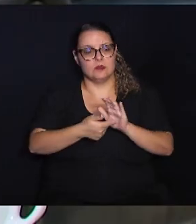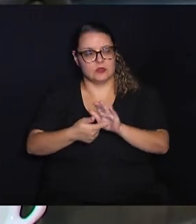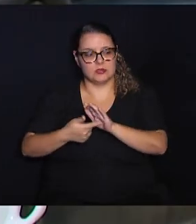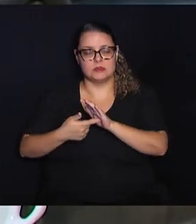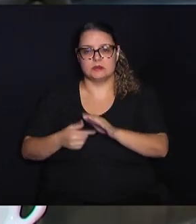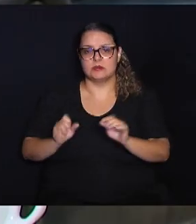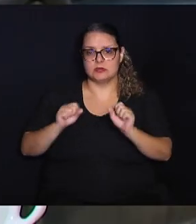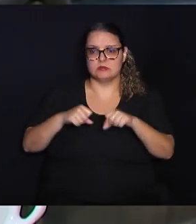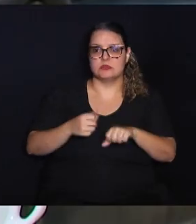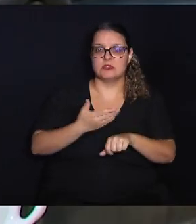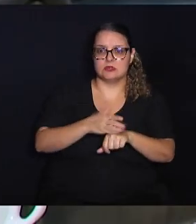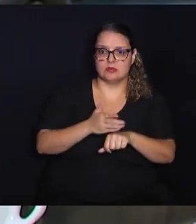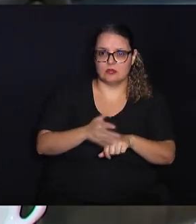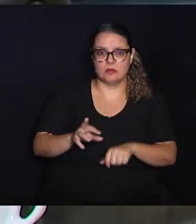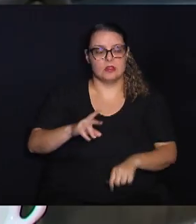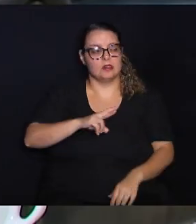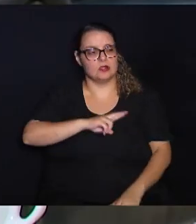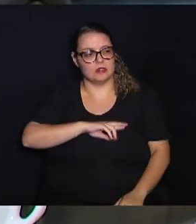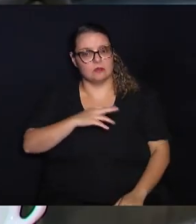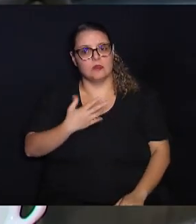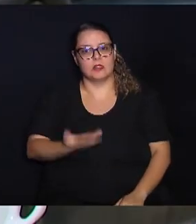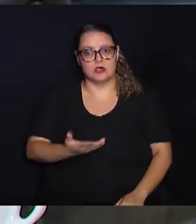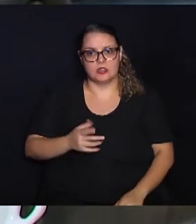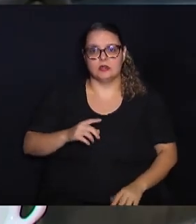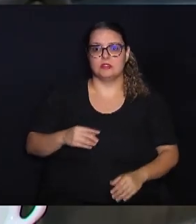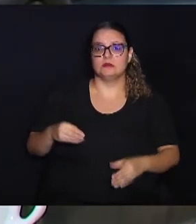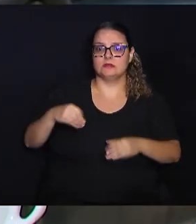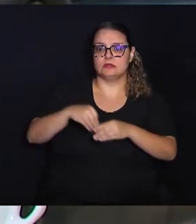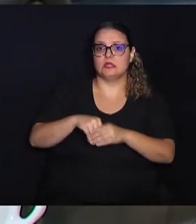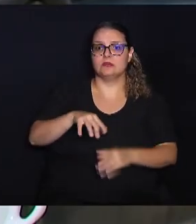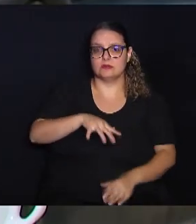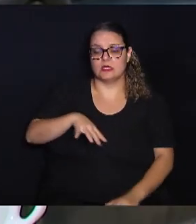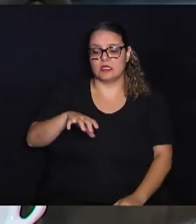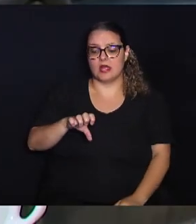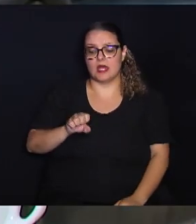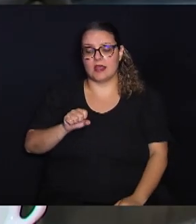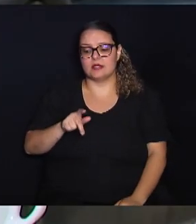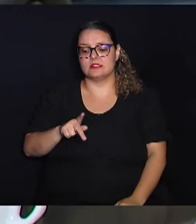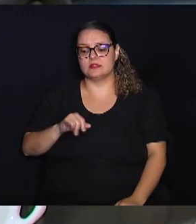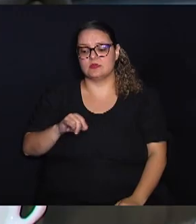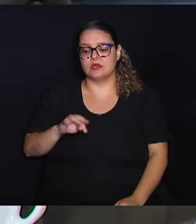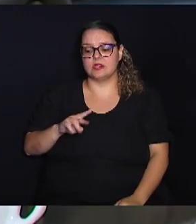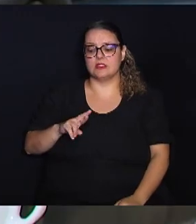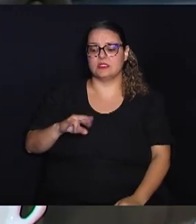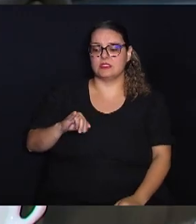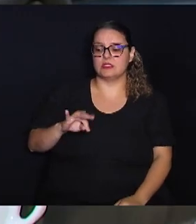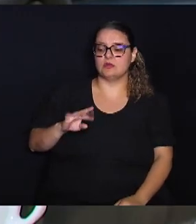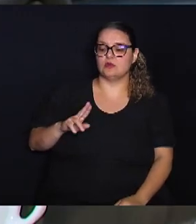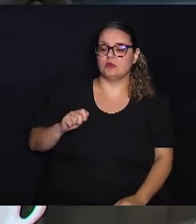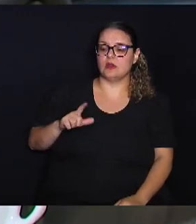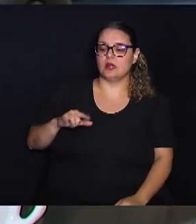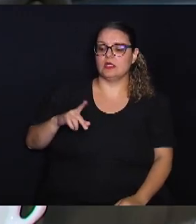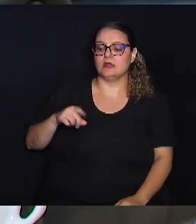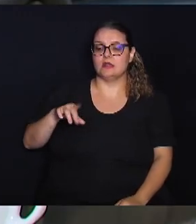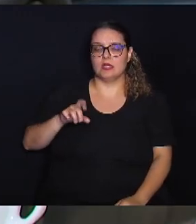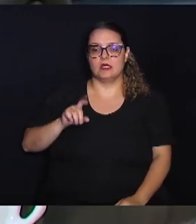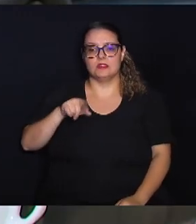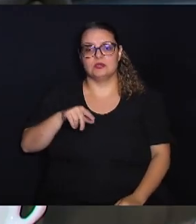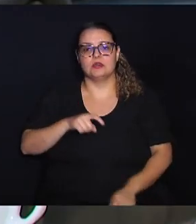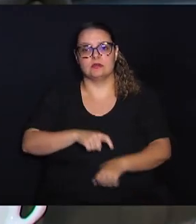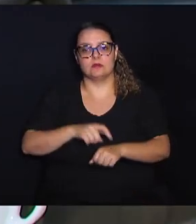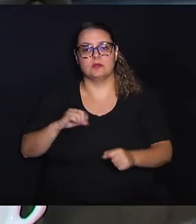a prática de uma religião, né, o desenvolvimento da espiritualidade é um fator de proteção e ajuda muitas vezes